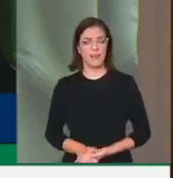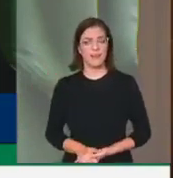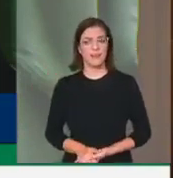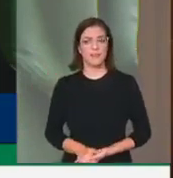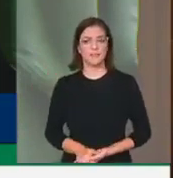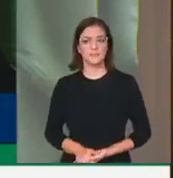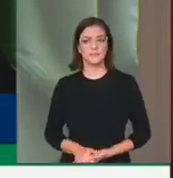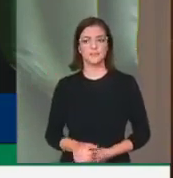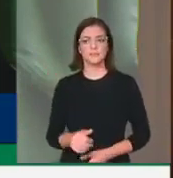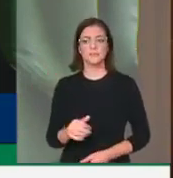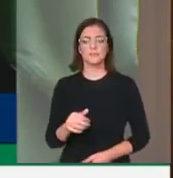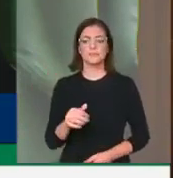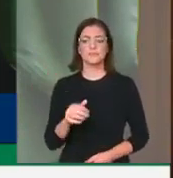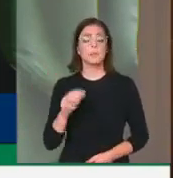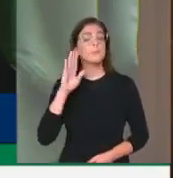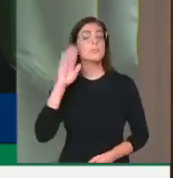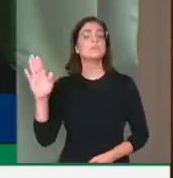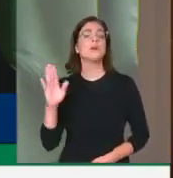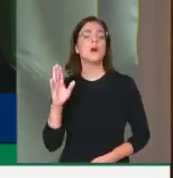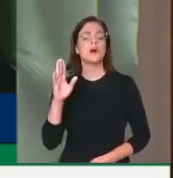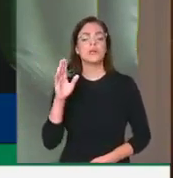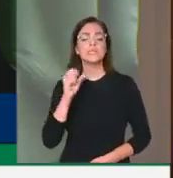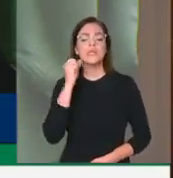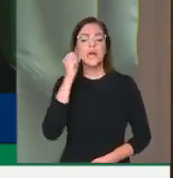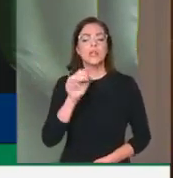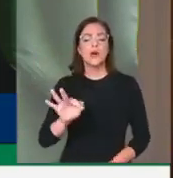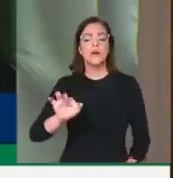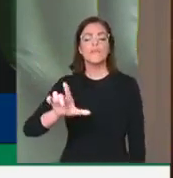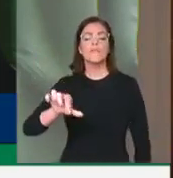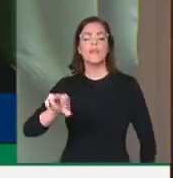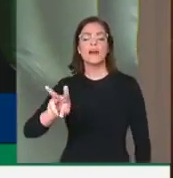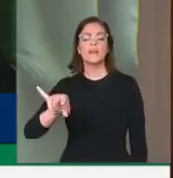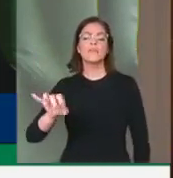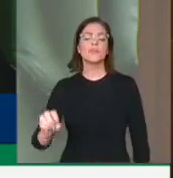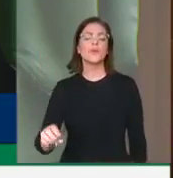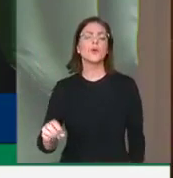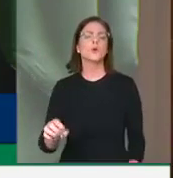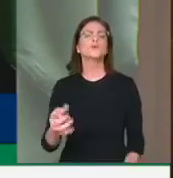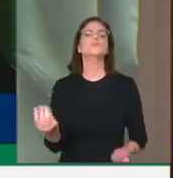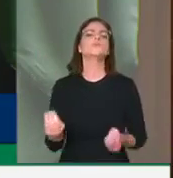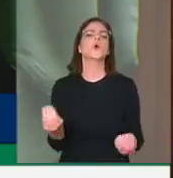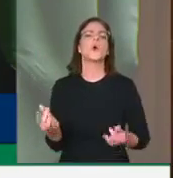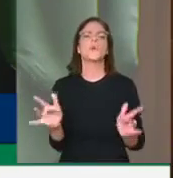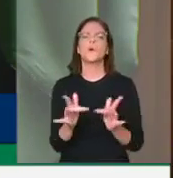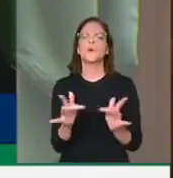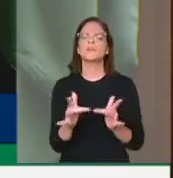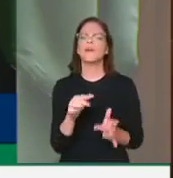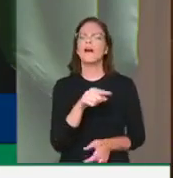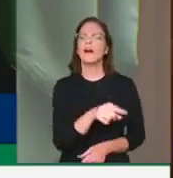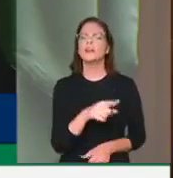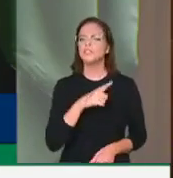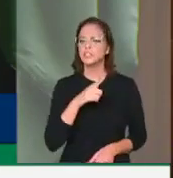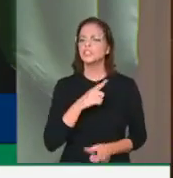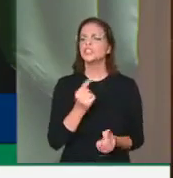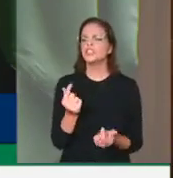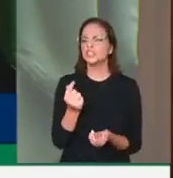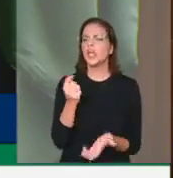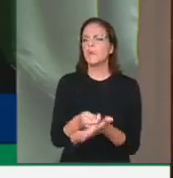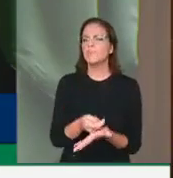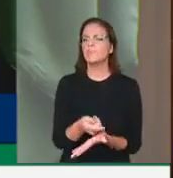do senador Flávio Bolsonaro, com o Adriano, relações explícitas, envolvendo inclusive rachadinha e dinheiro para